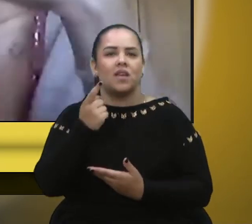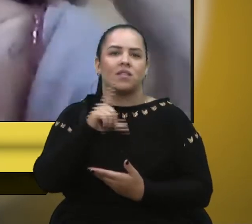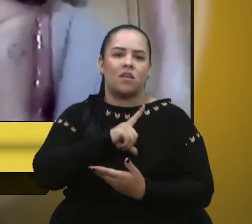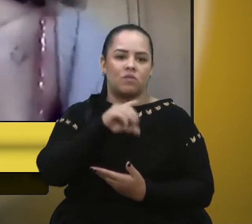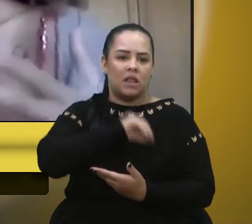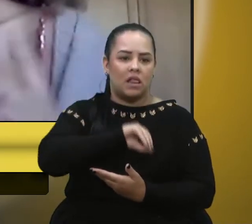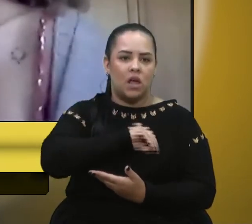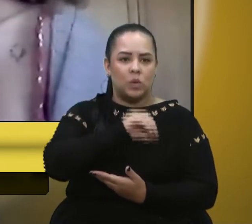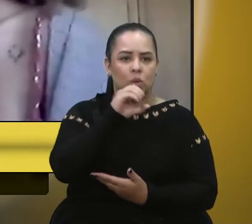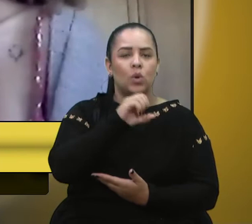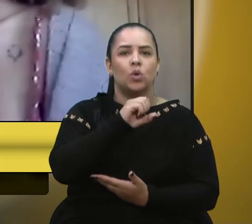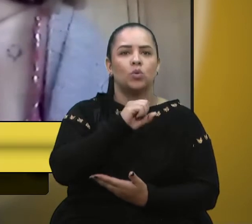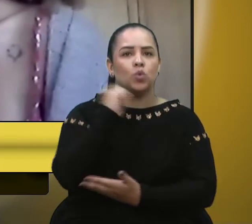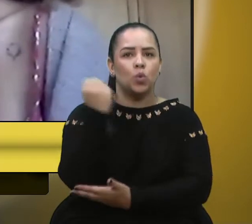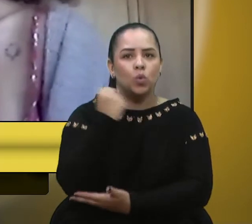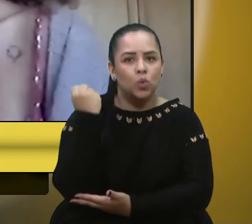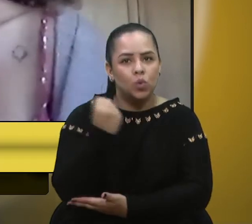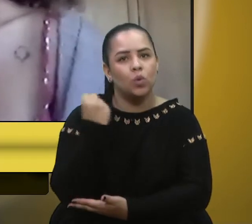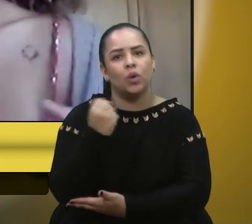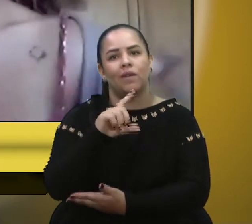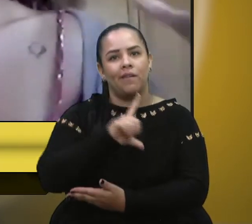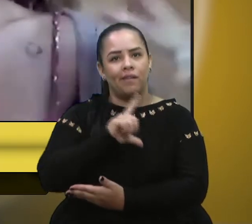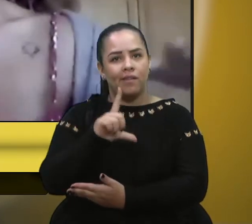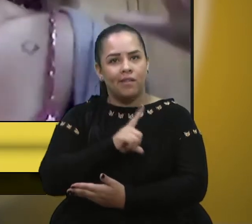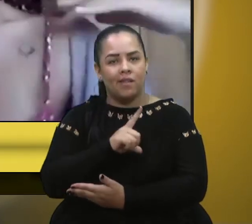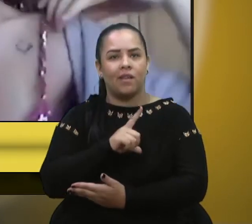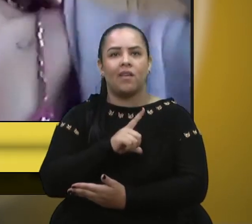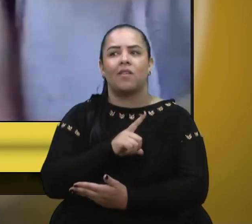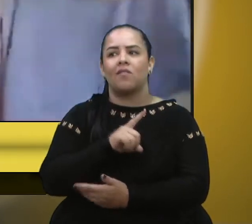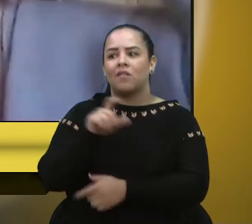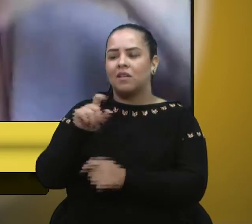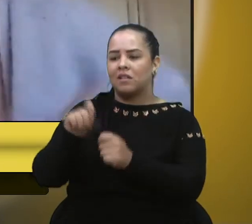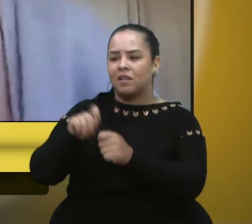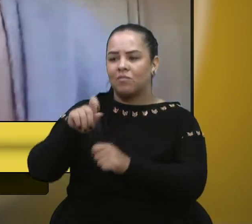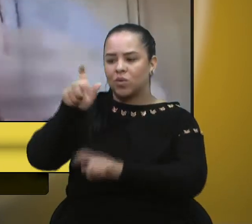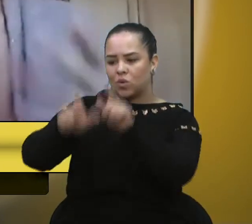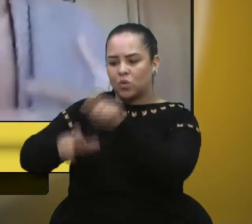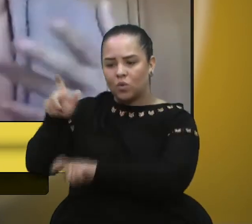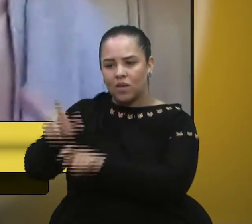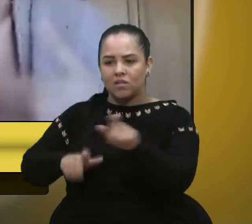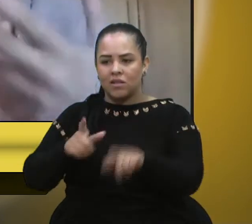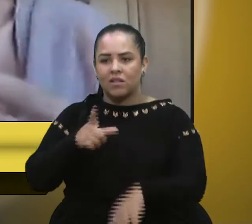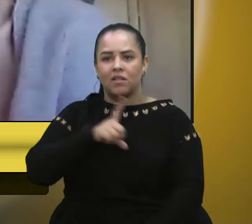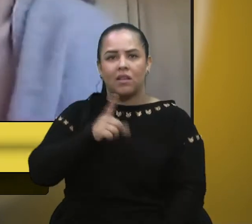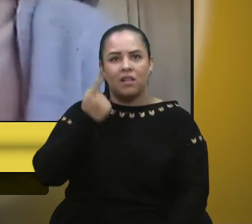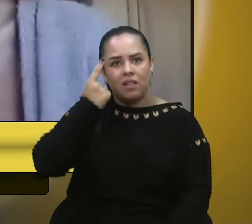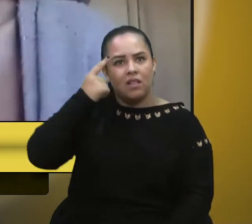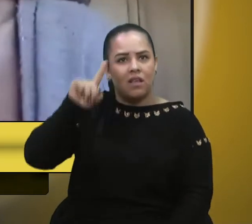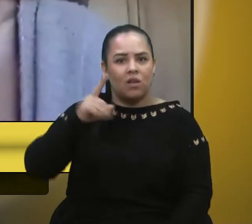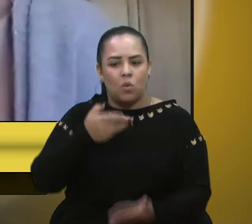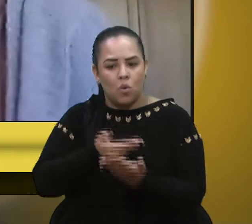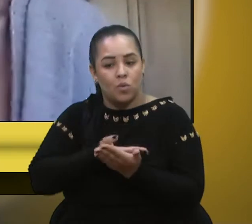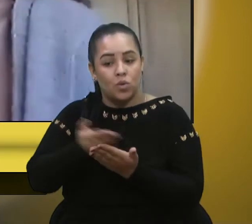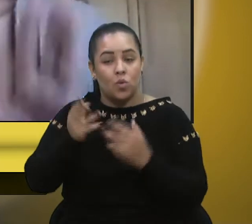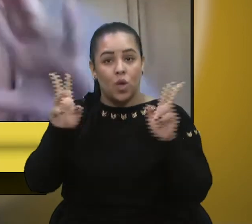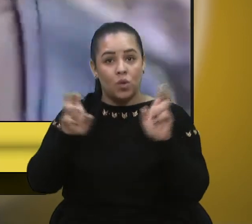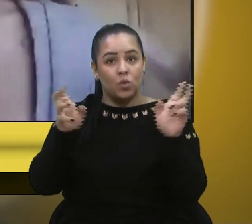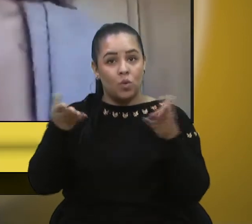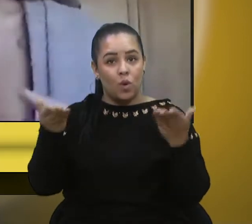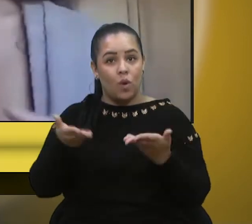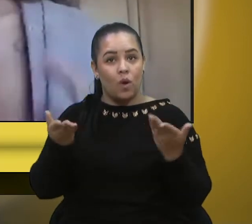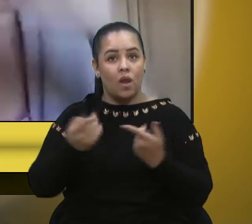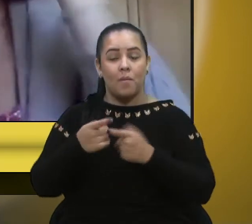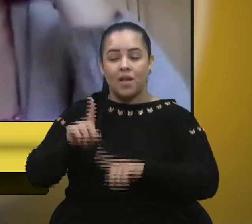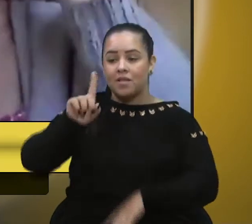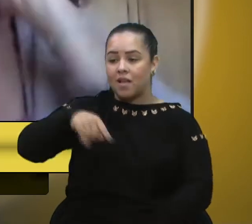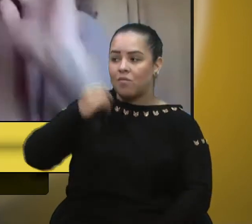que traz isso de forma muito mais evidente e faz as pessoas terem a concepção de que é um debate que começou a ser tratado agora. Mas é importante a